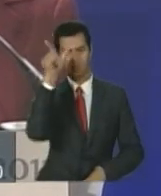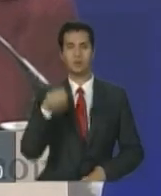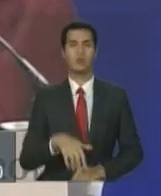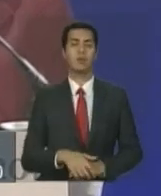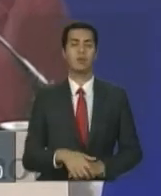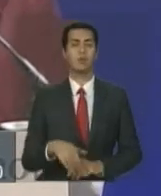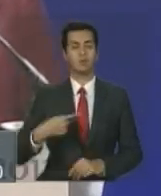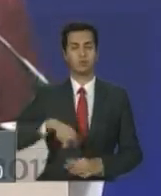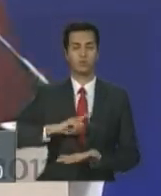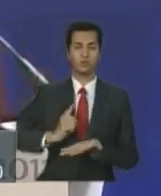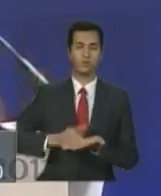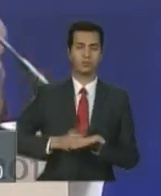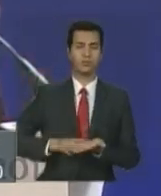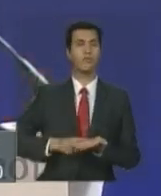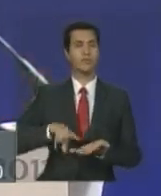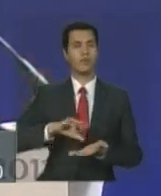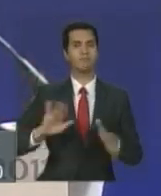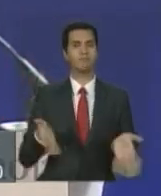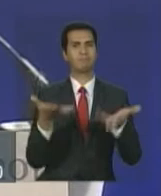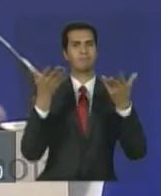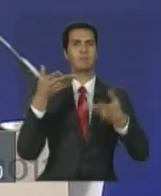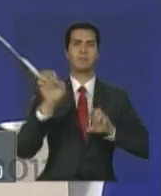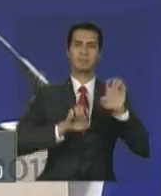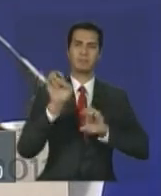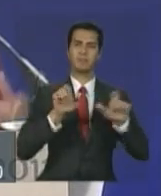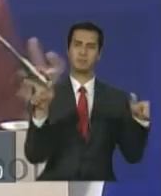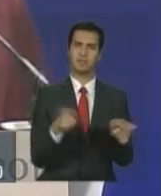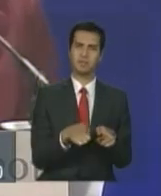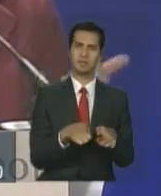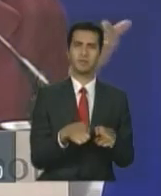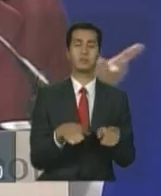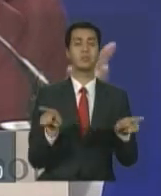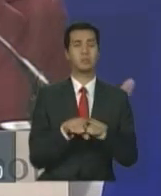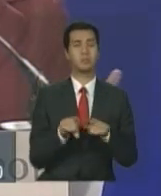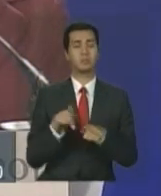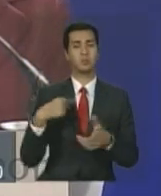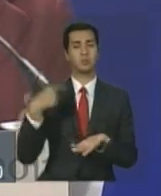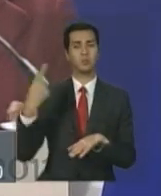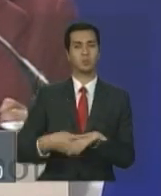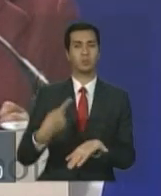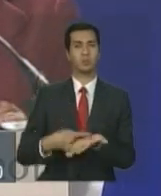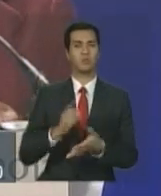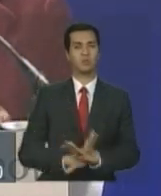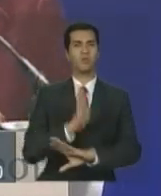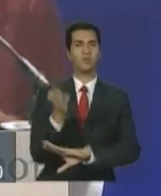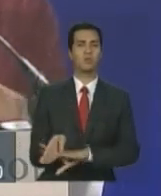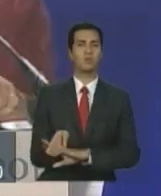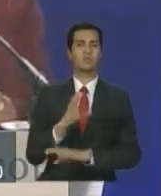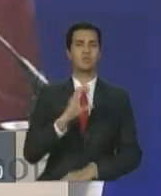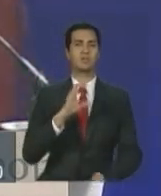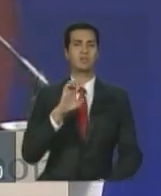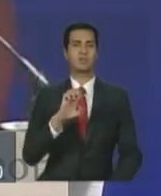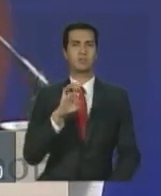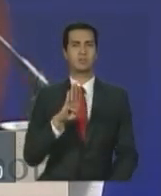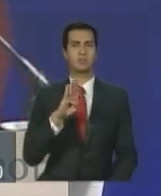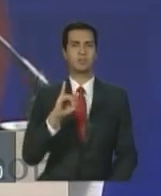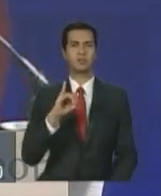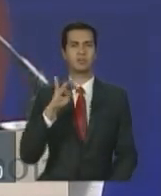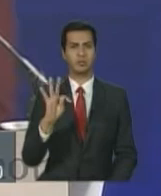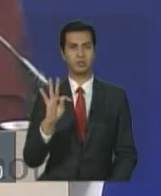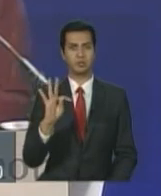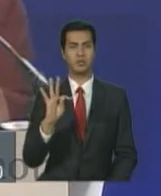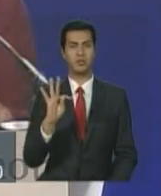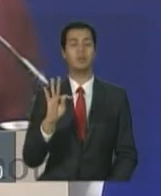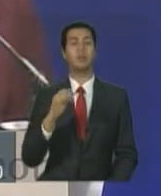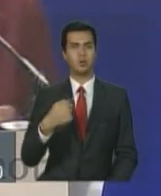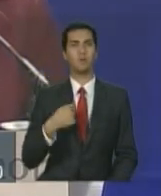CEBIT, que é a feira de informação, até porque nós somos parceiros dessa